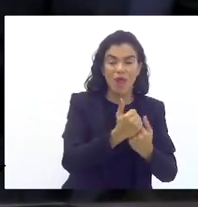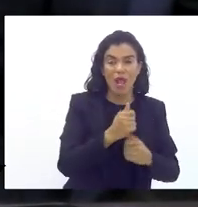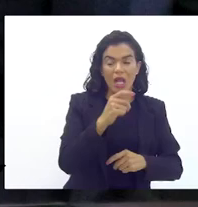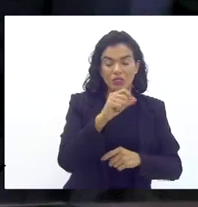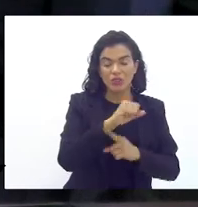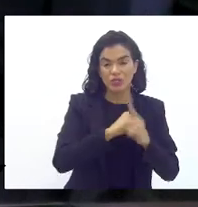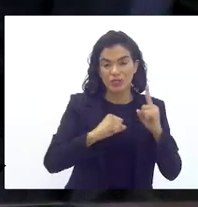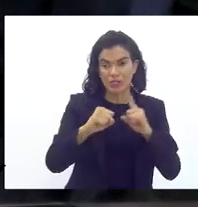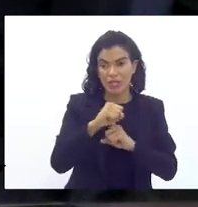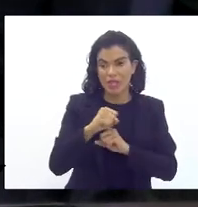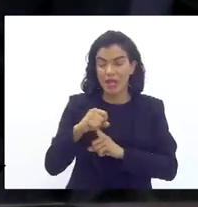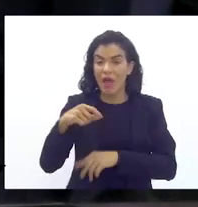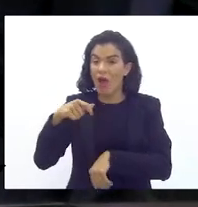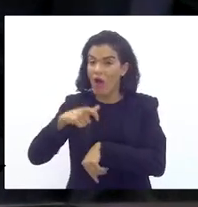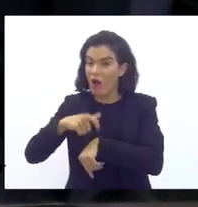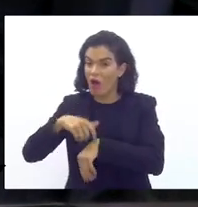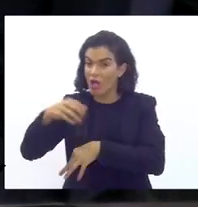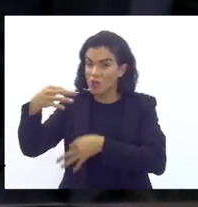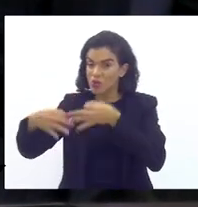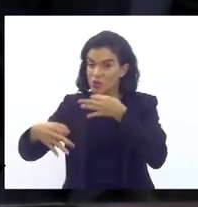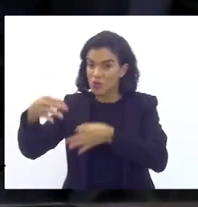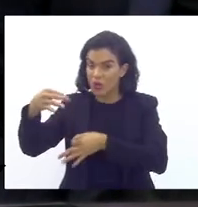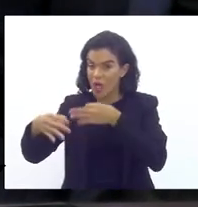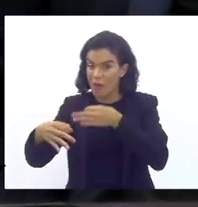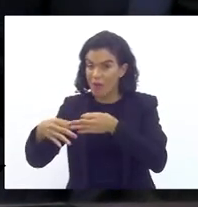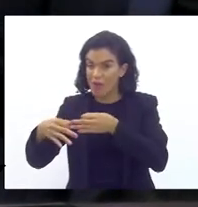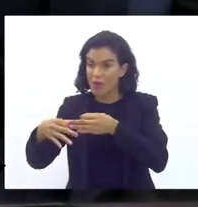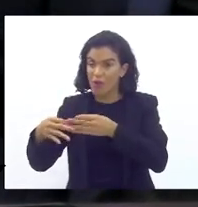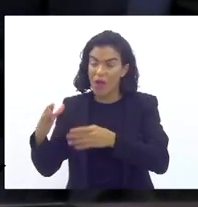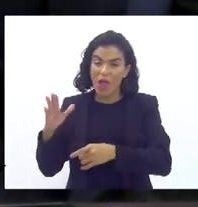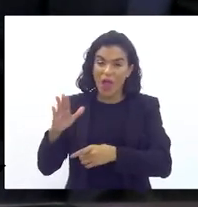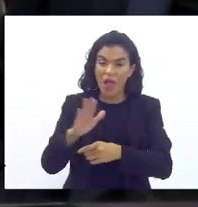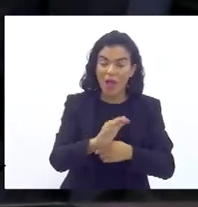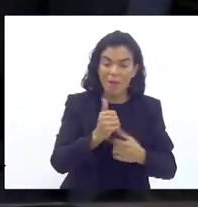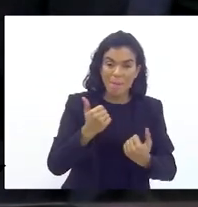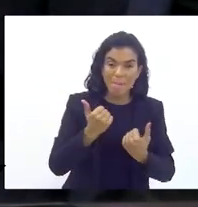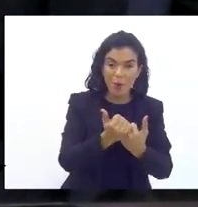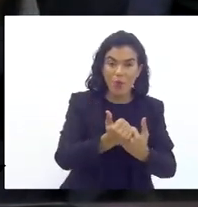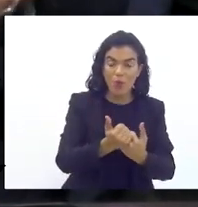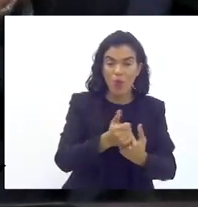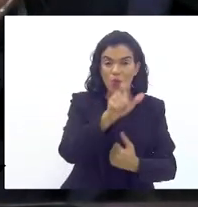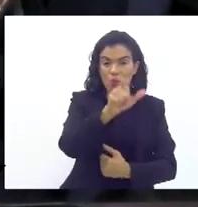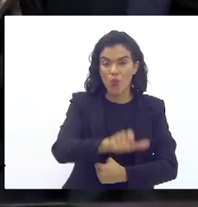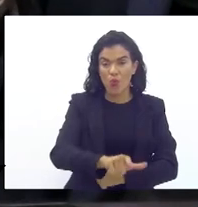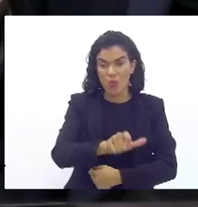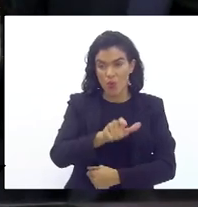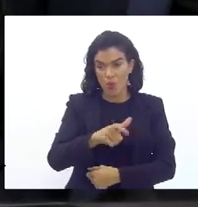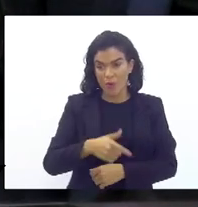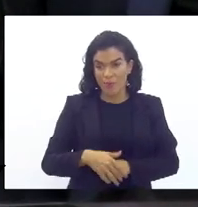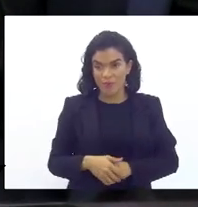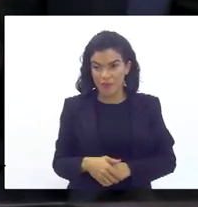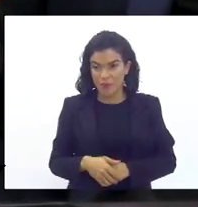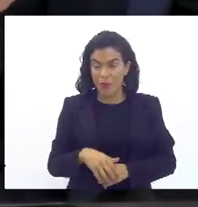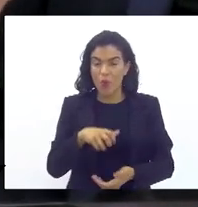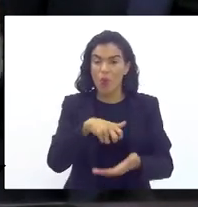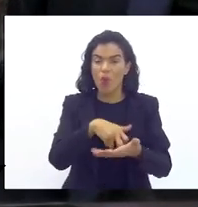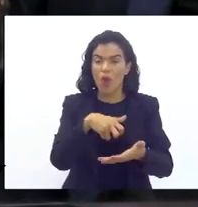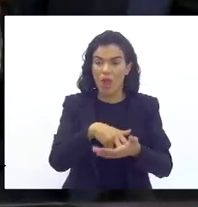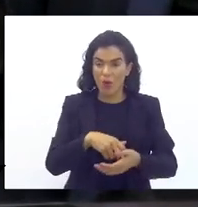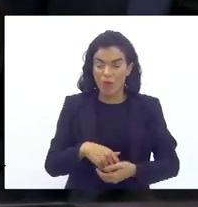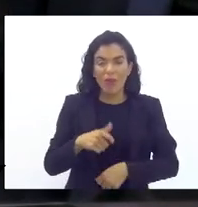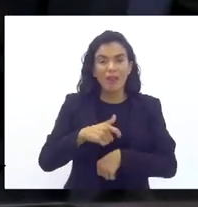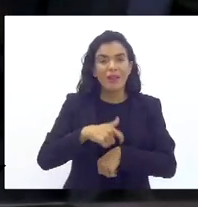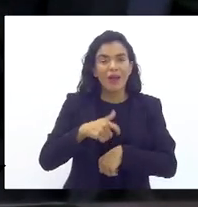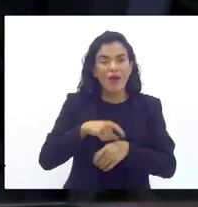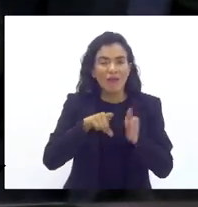julgamento na dúvida para réu agora na fase de investigativa quem